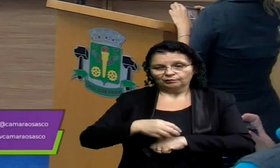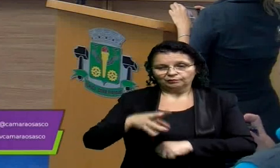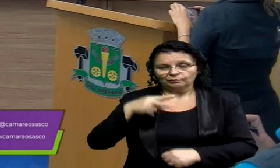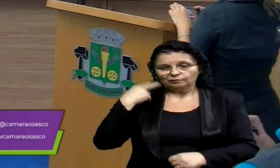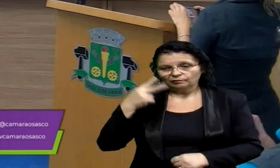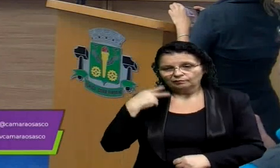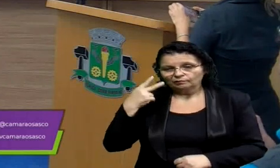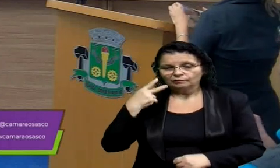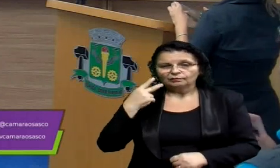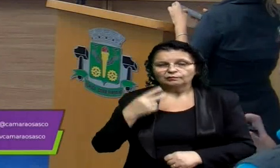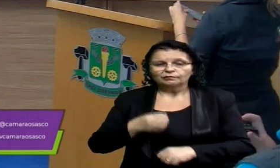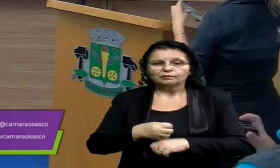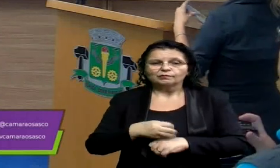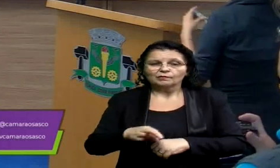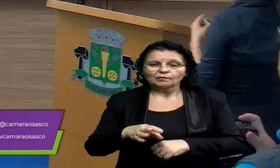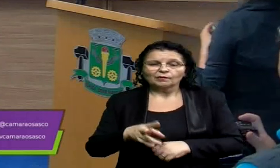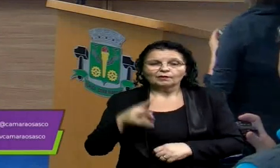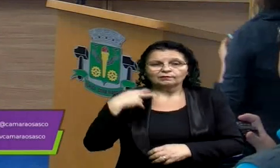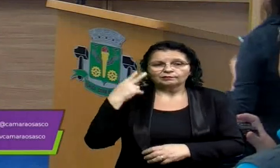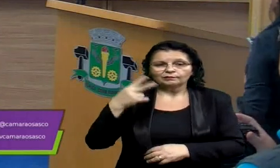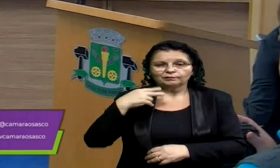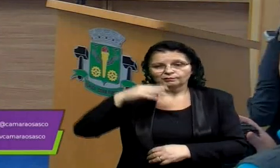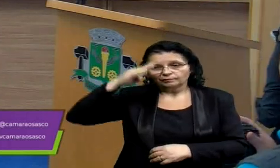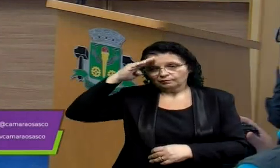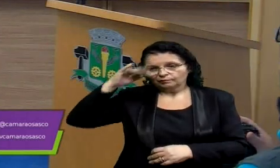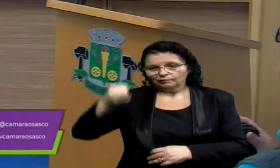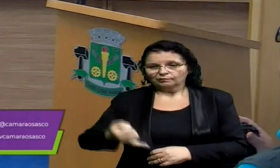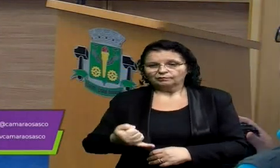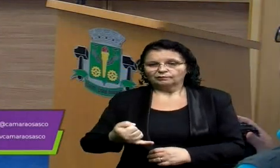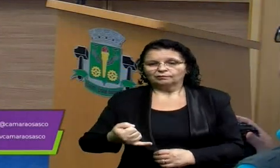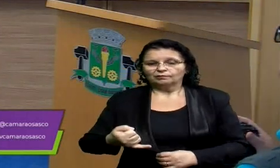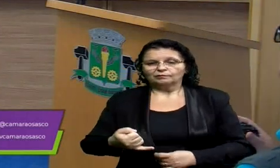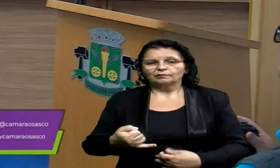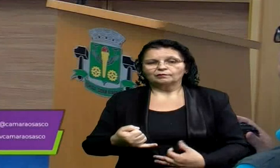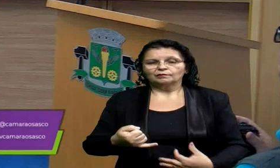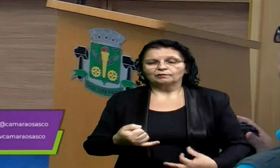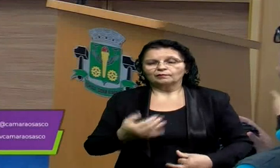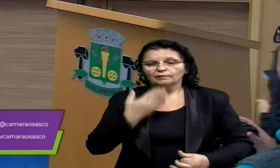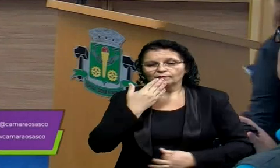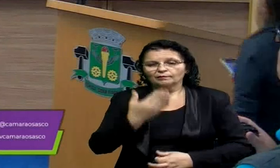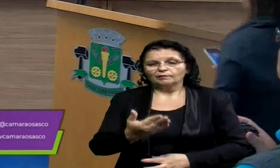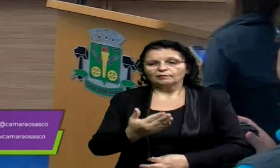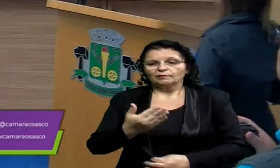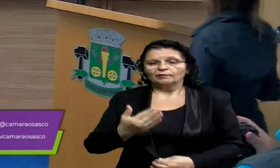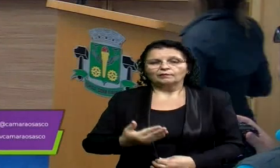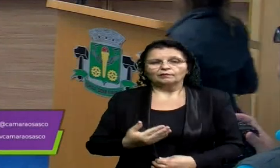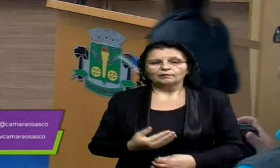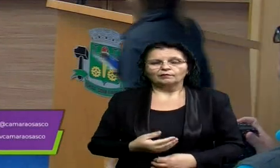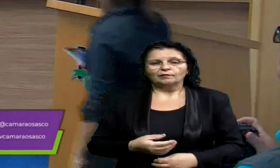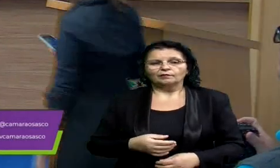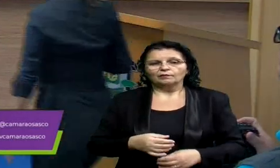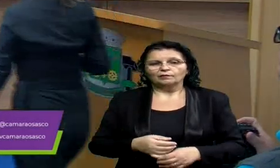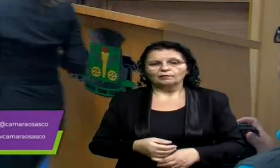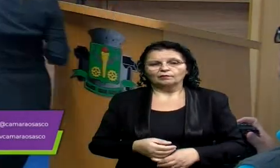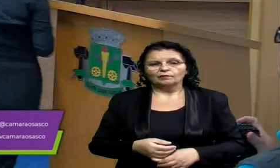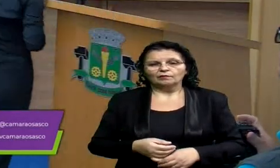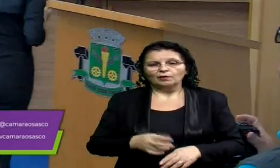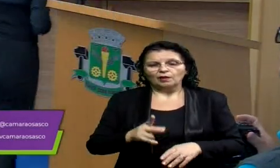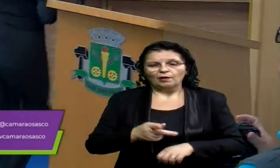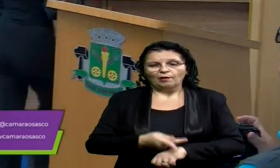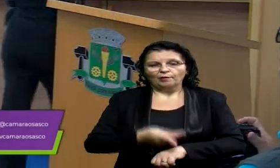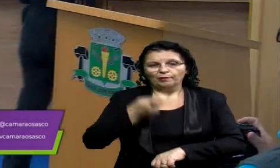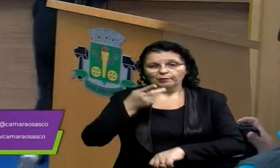pares indicação do nobre Vereador Josias da juo que solicita a instituição de um prêmio a ser